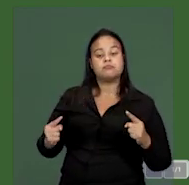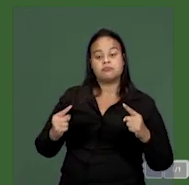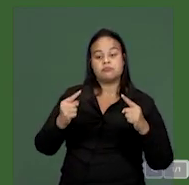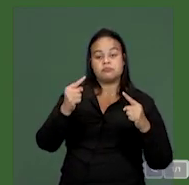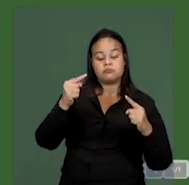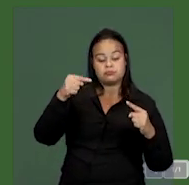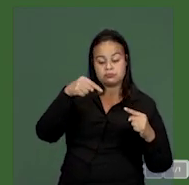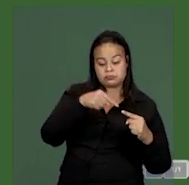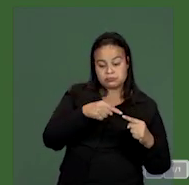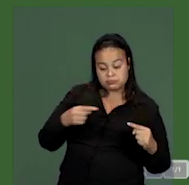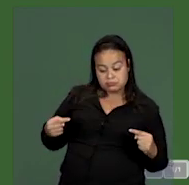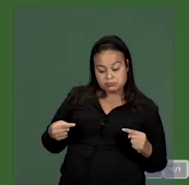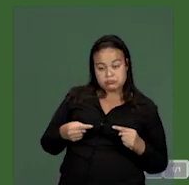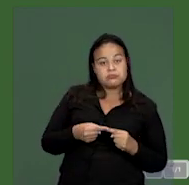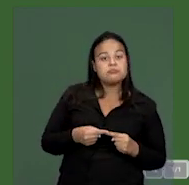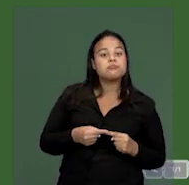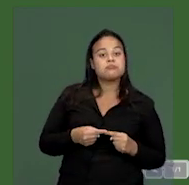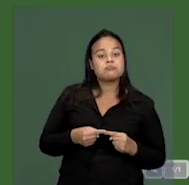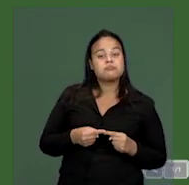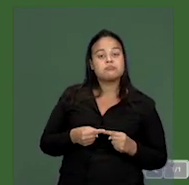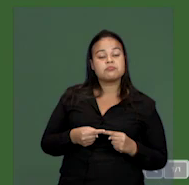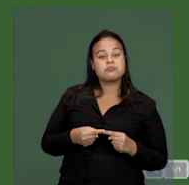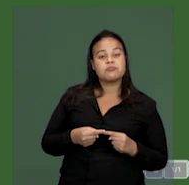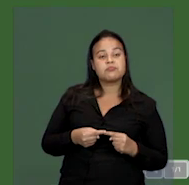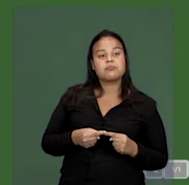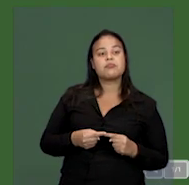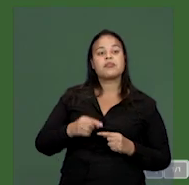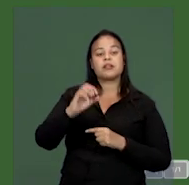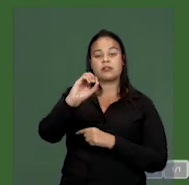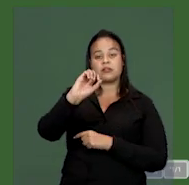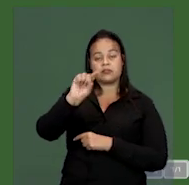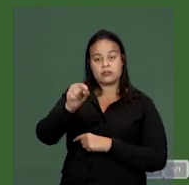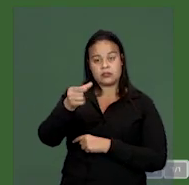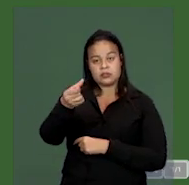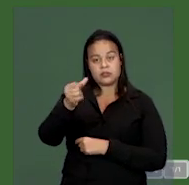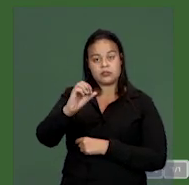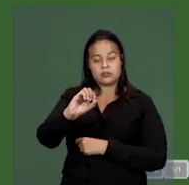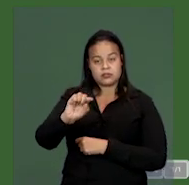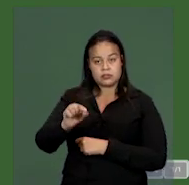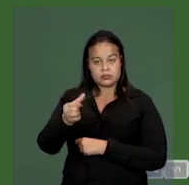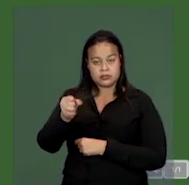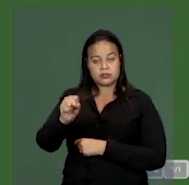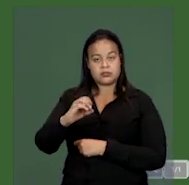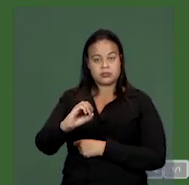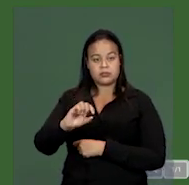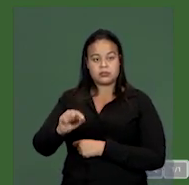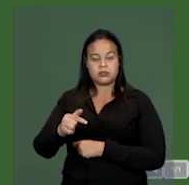específico. Então, 0,6, 0,8 e 0,75.